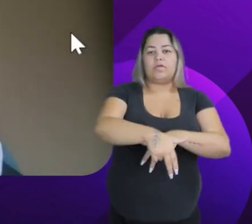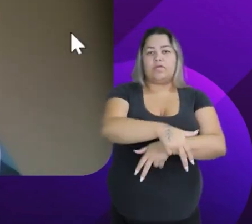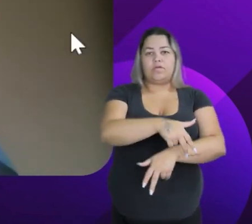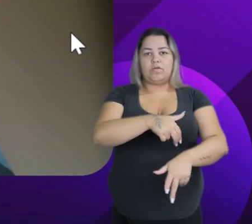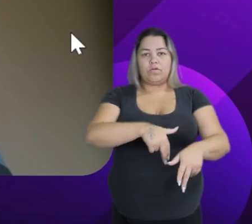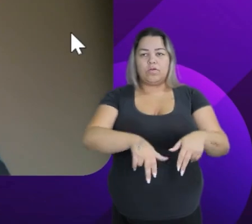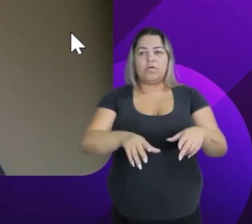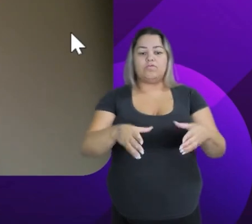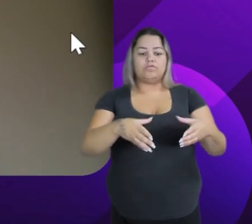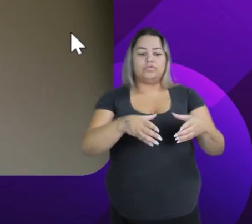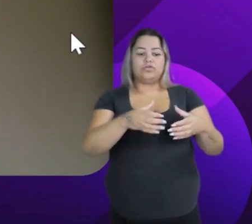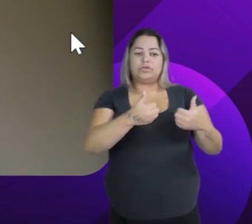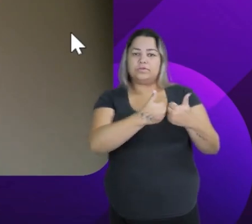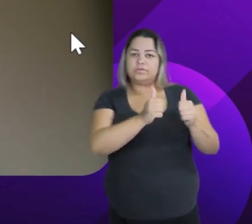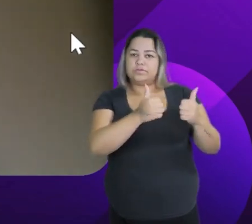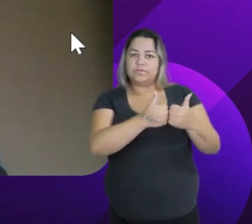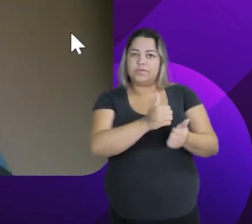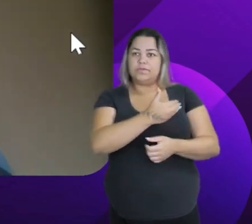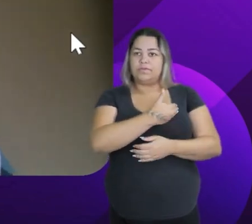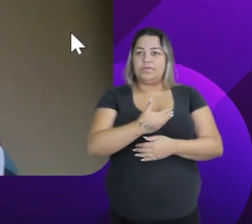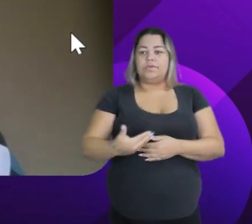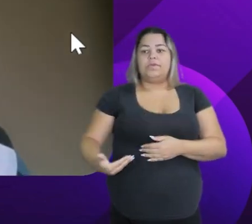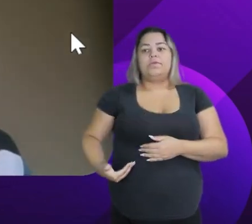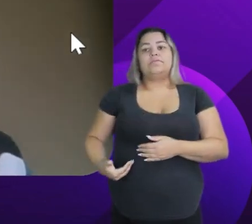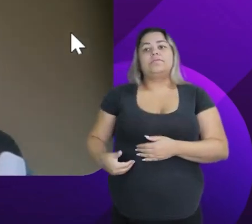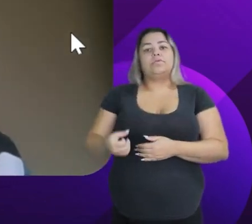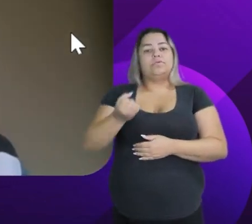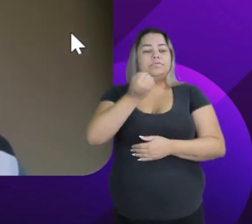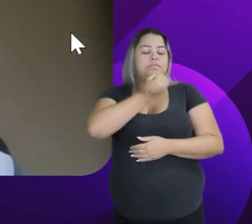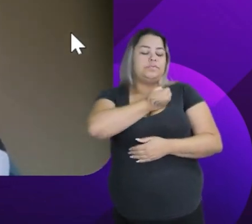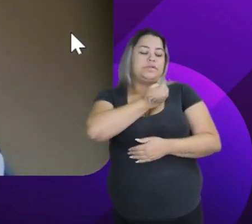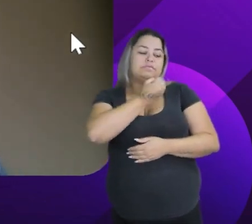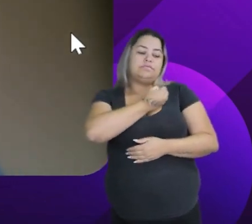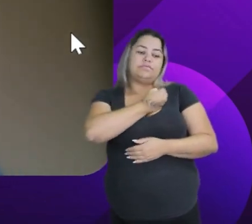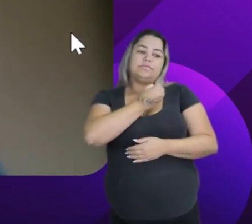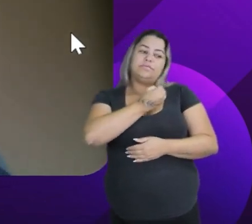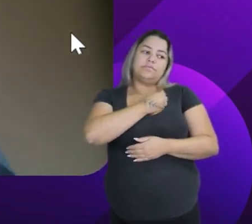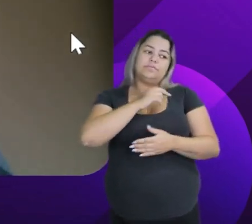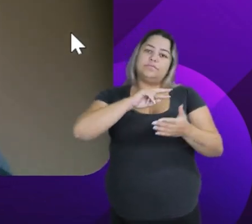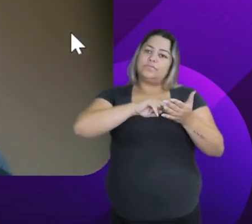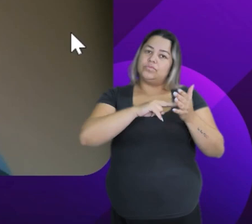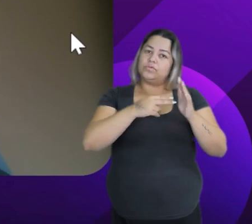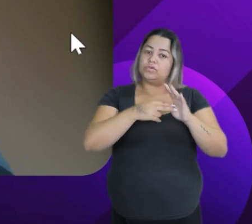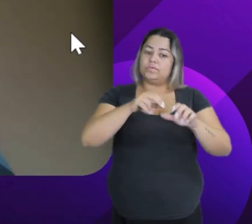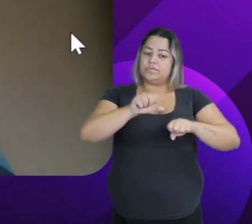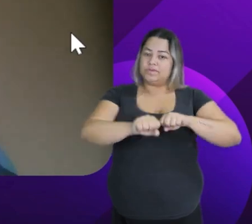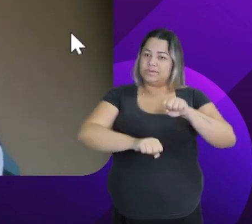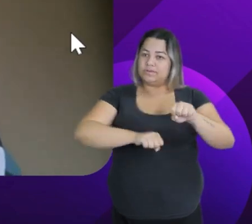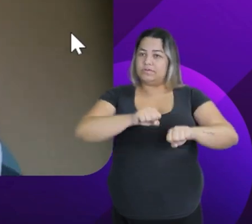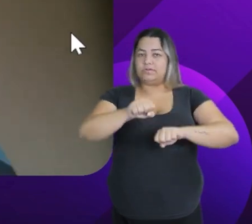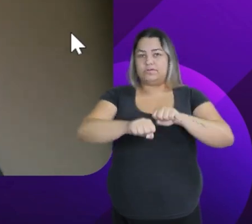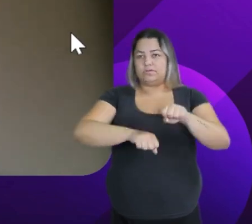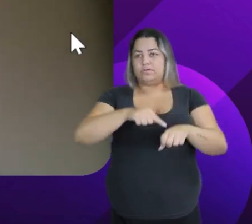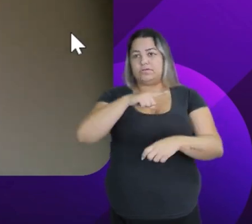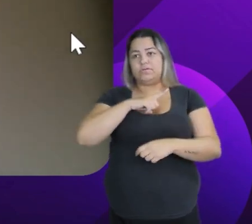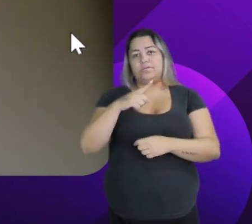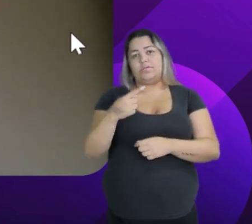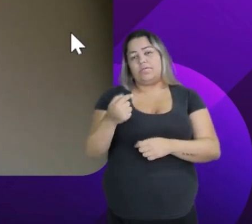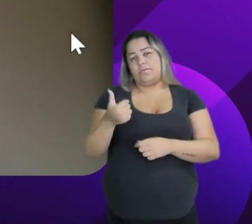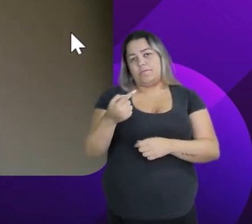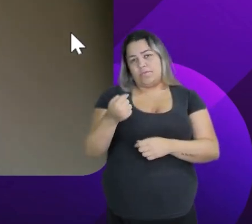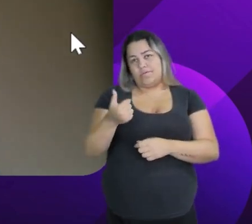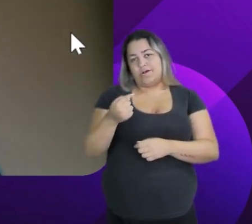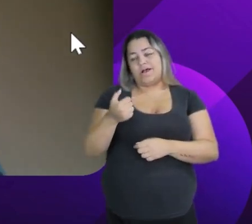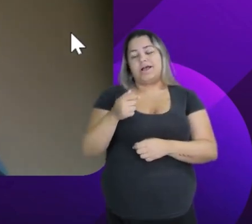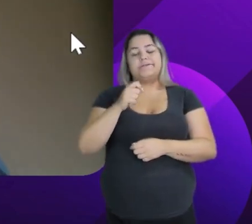transporte coletivo, né? Ainda um número não muito significativo de bicicleta, porque também a gente tem pouca infraestrutura ainda